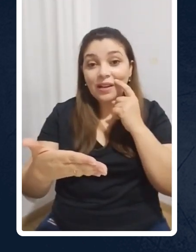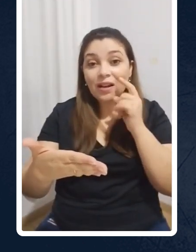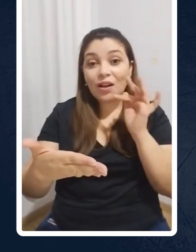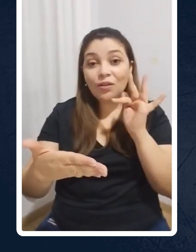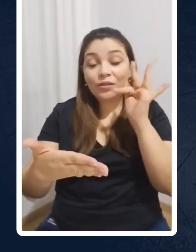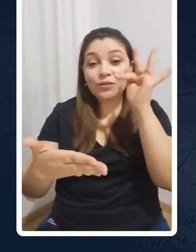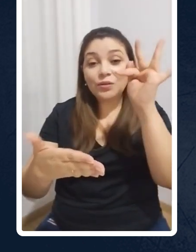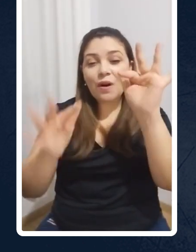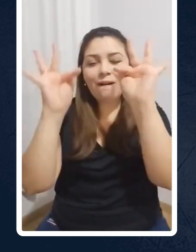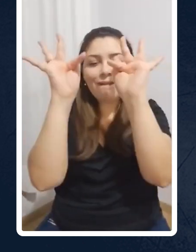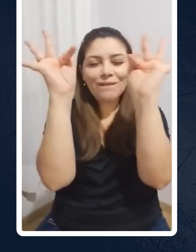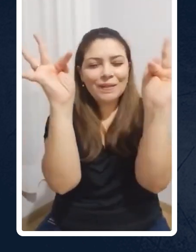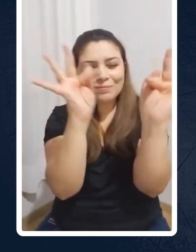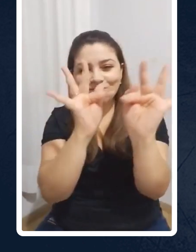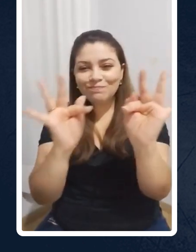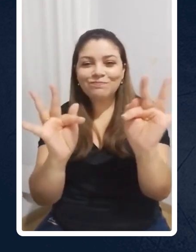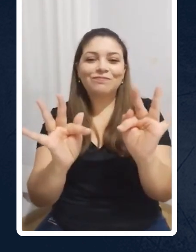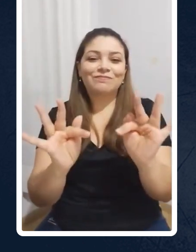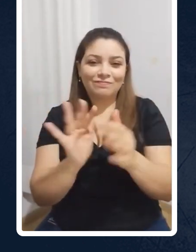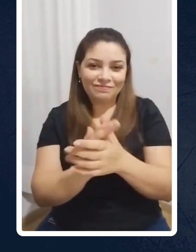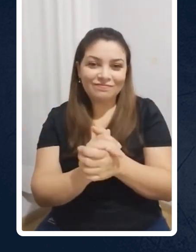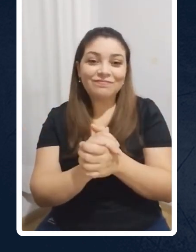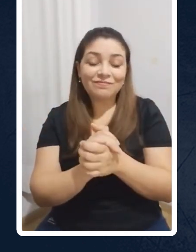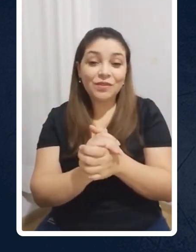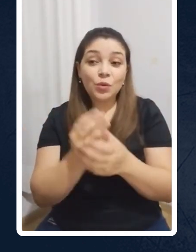O quanto foi difícil para ela.